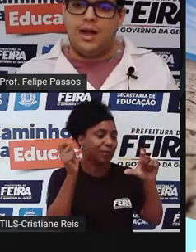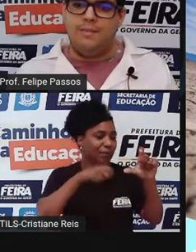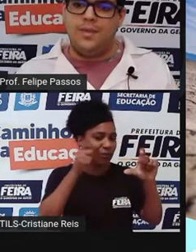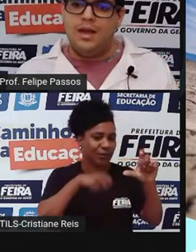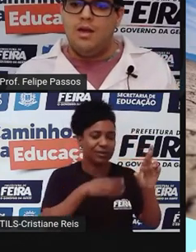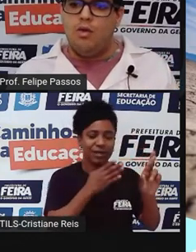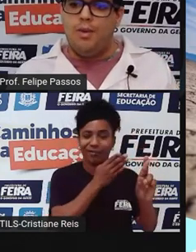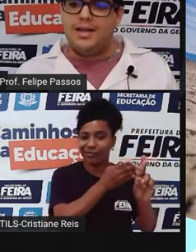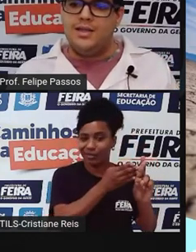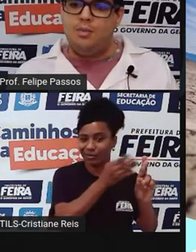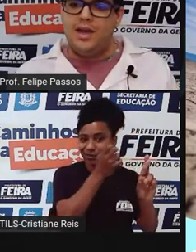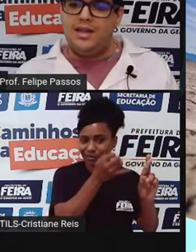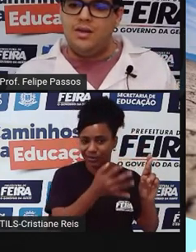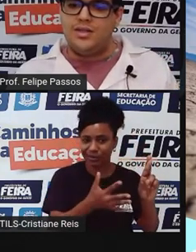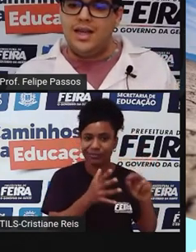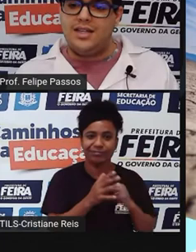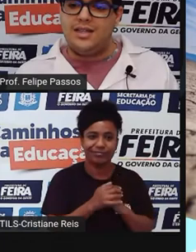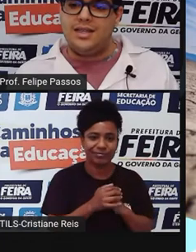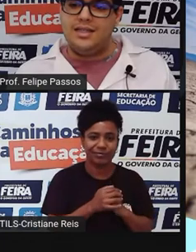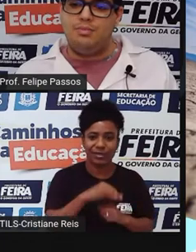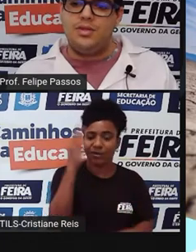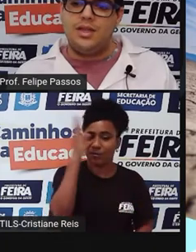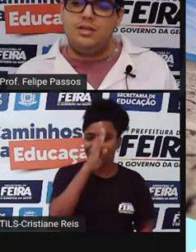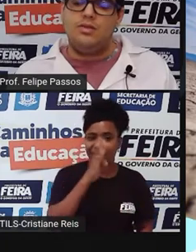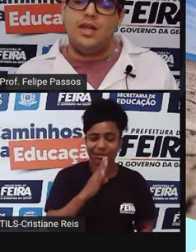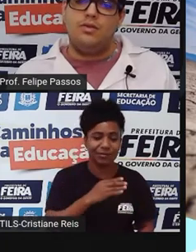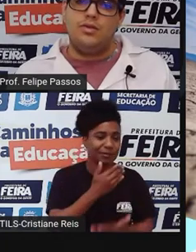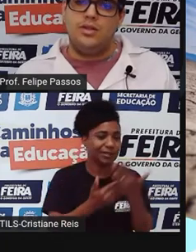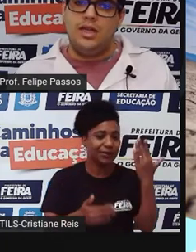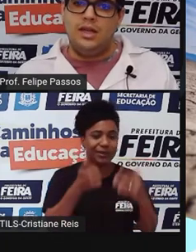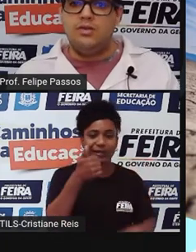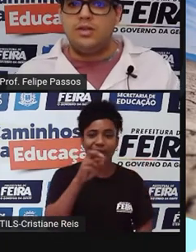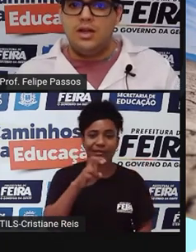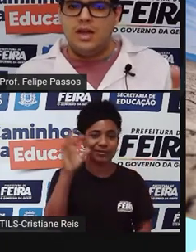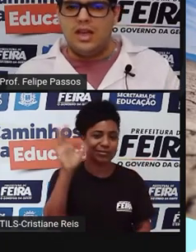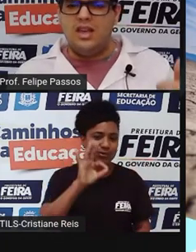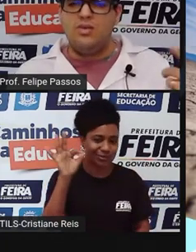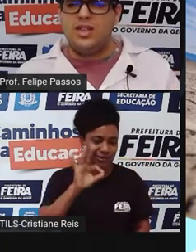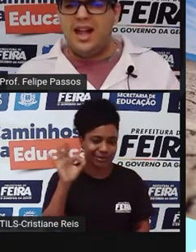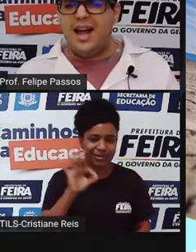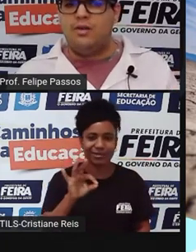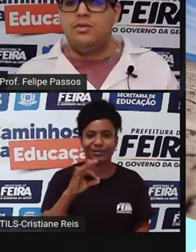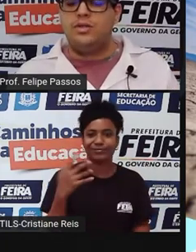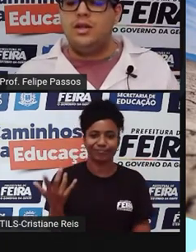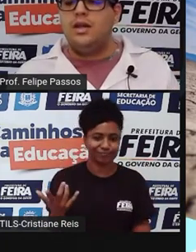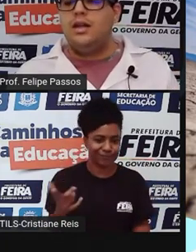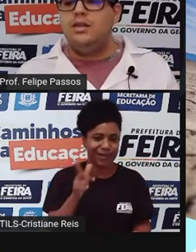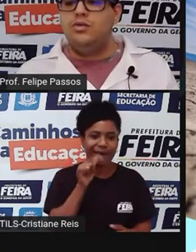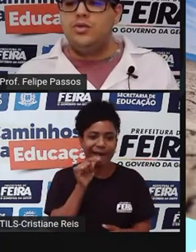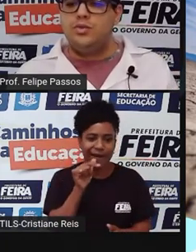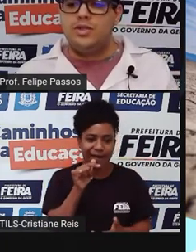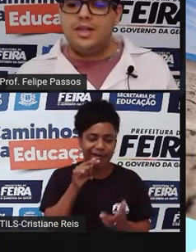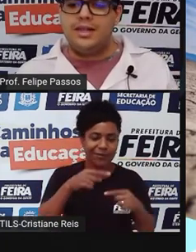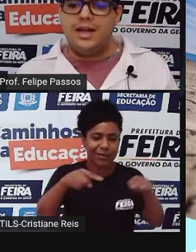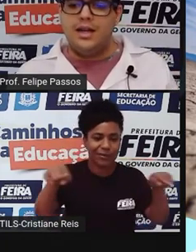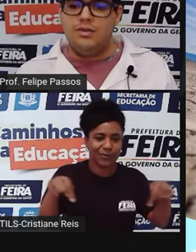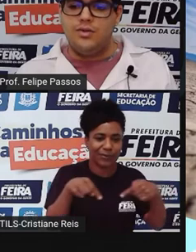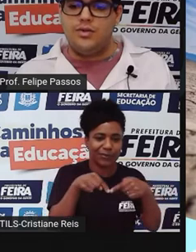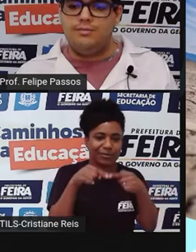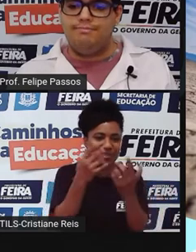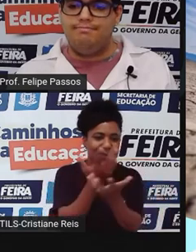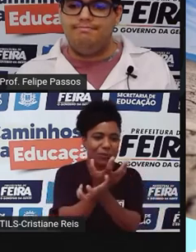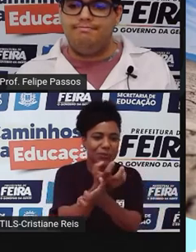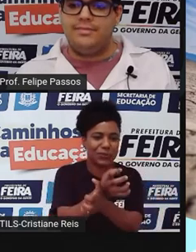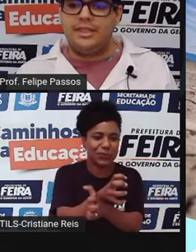lá buscar. O Brasil perdeu cerca de 15% dos recursos hídricos, rios, lagos, nos últimos 30